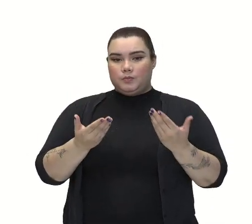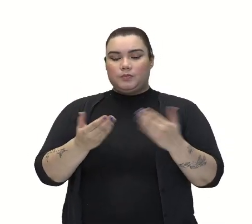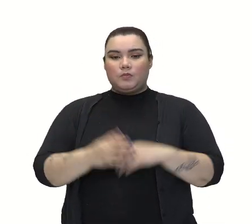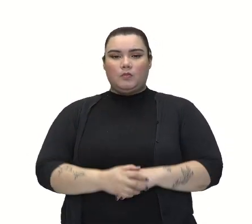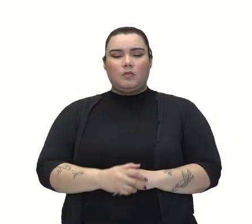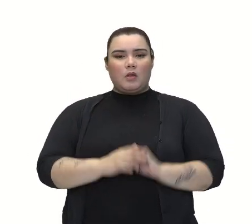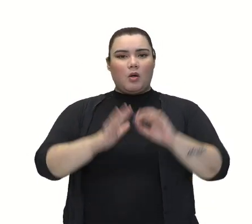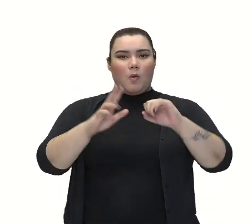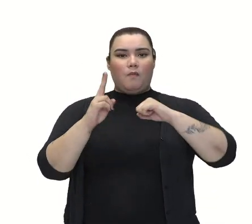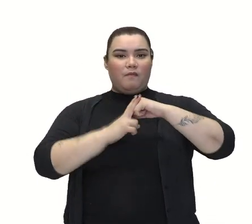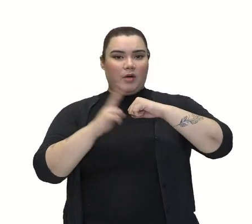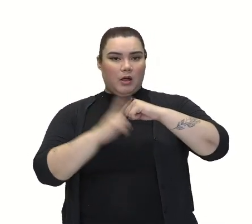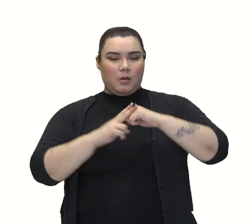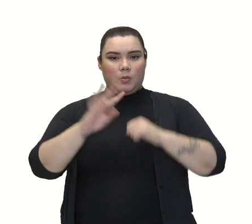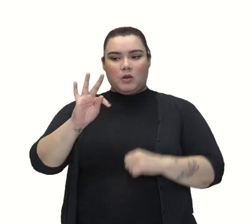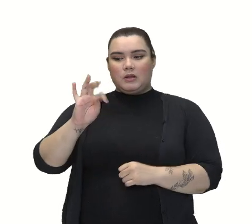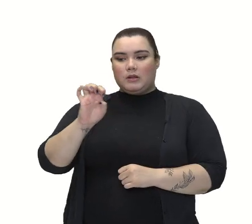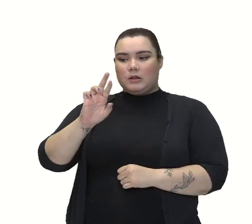verbo.